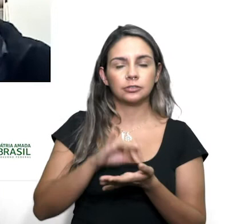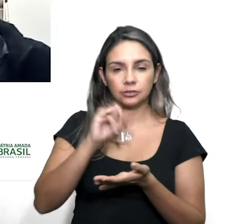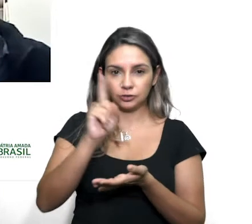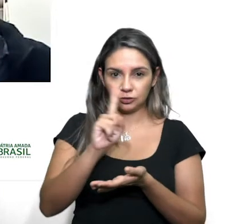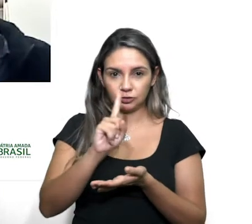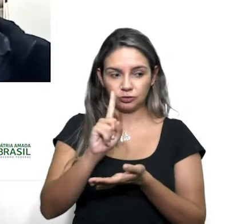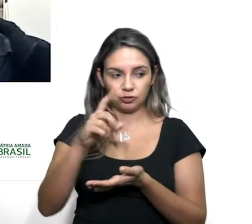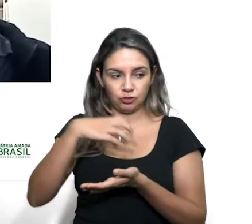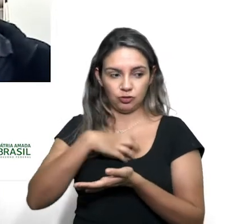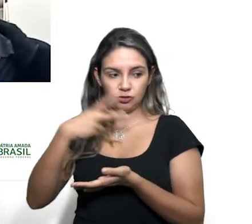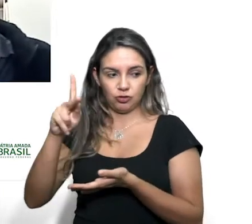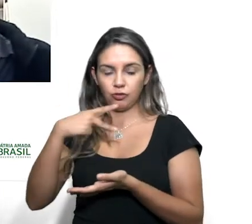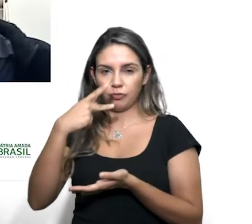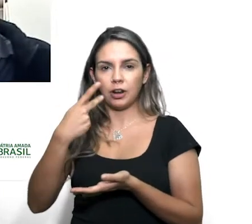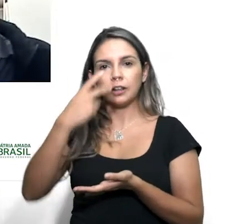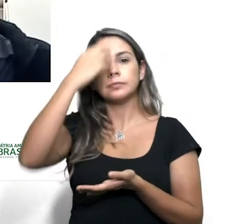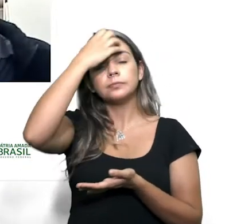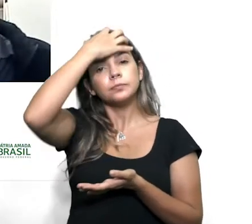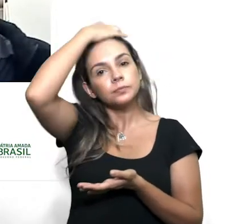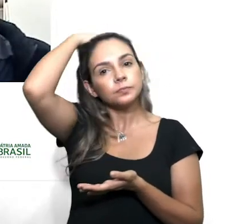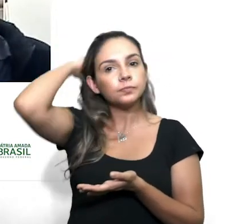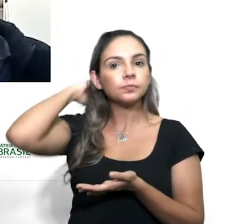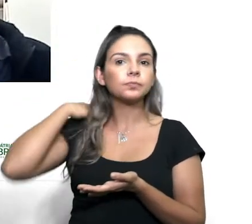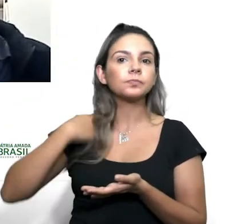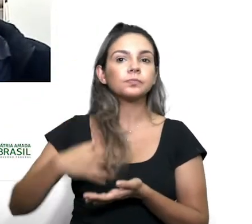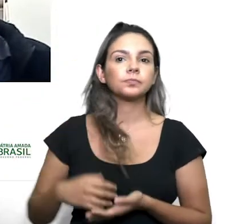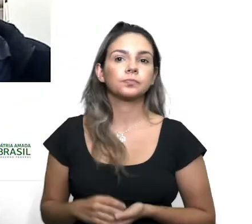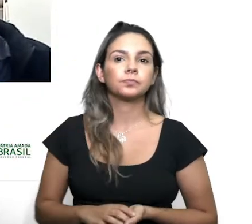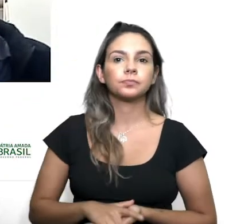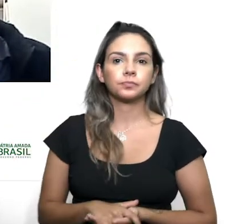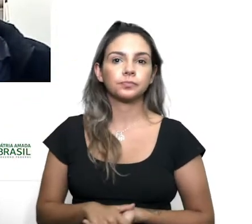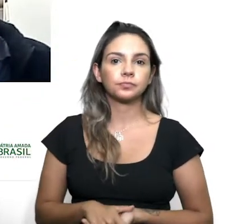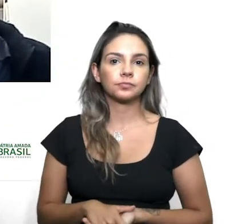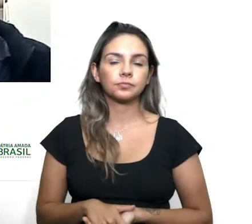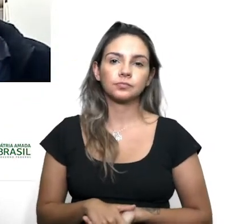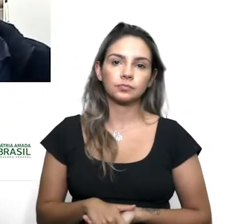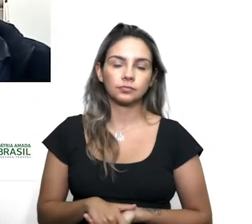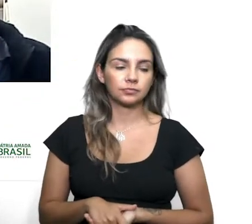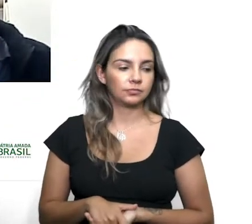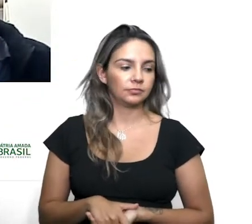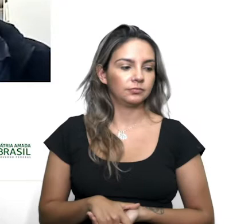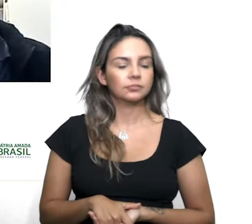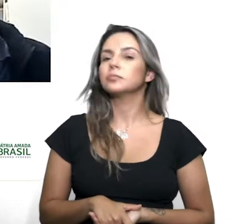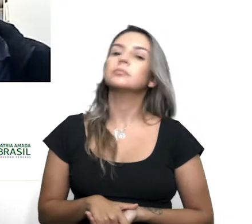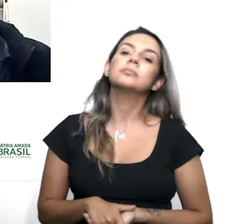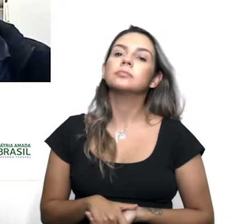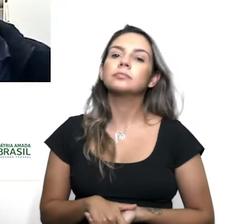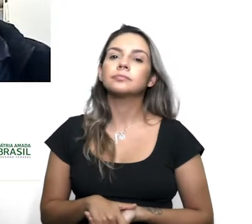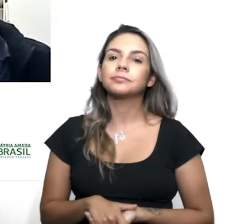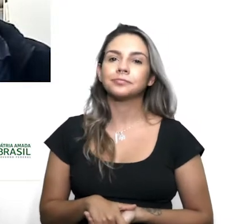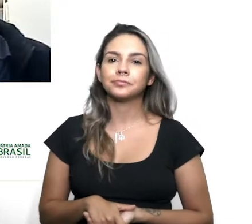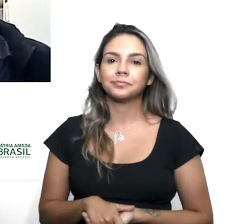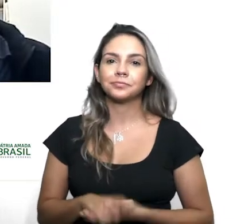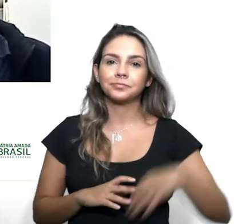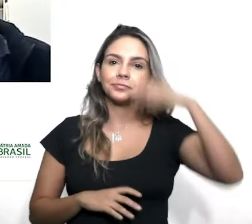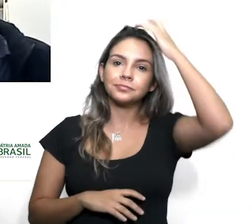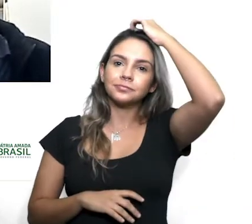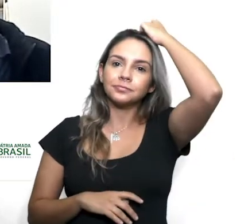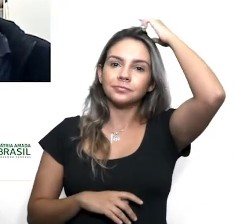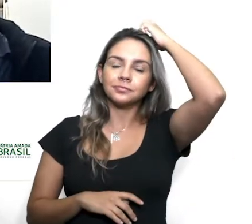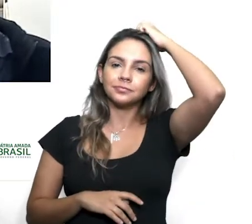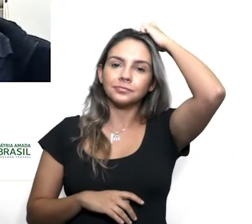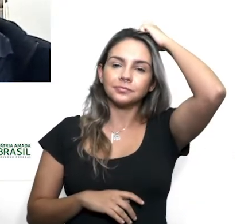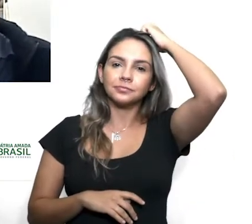da forma que você fala, eu adoro histórias, eu adoro. Diz. Não, já falei. Não,